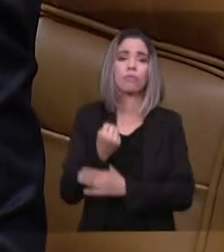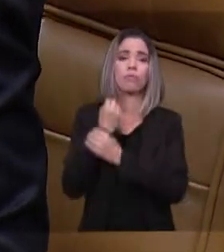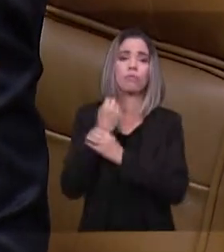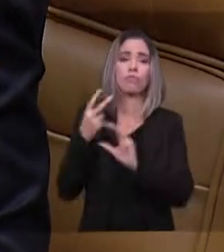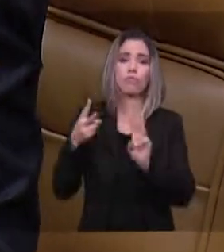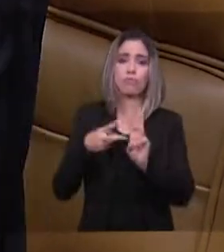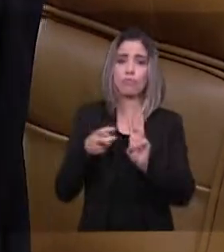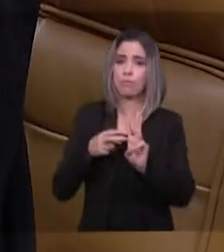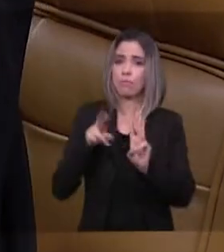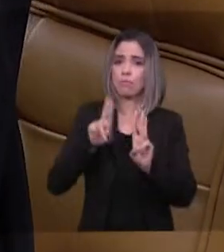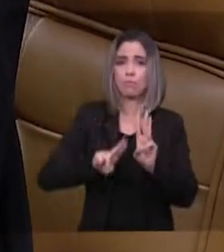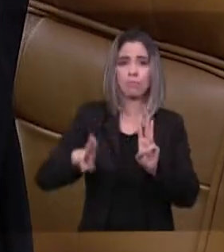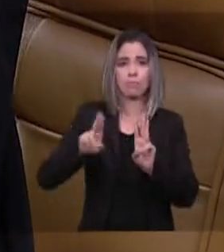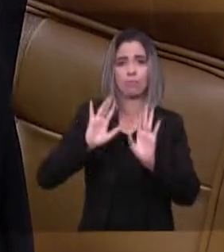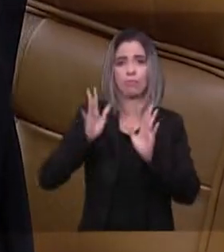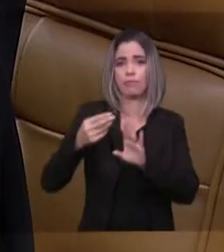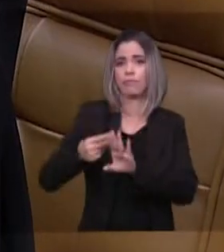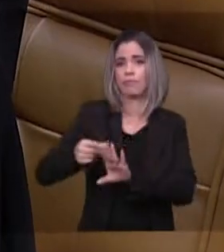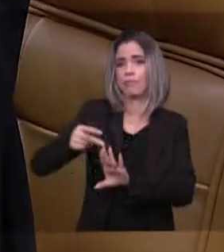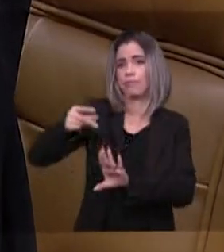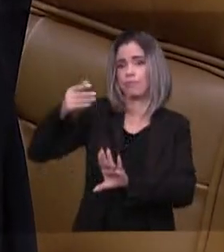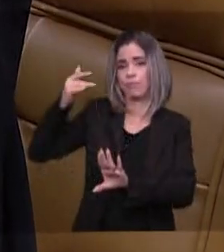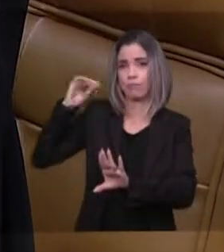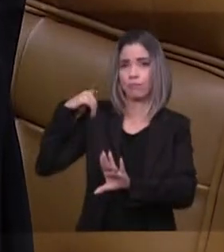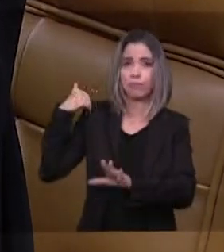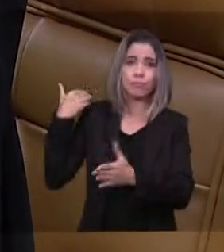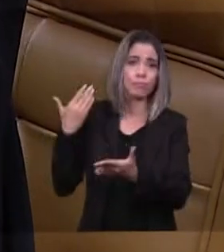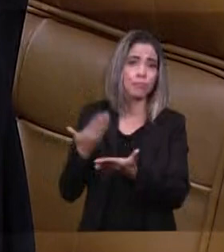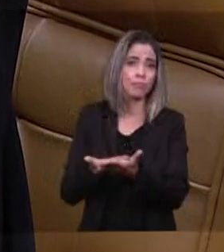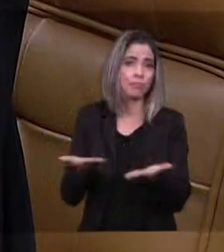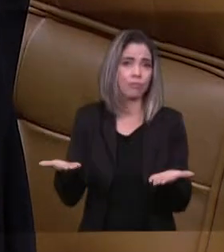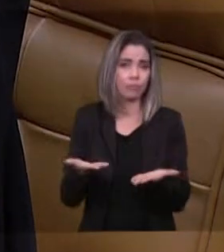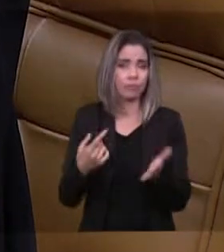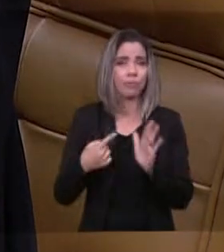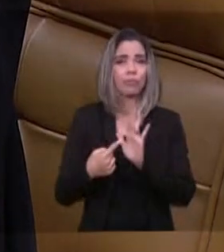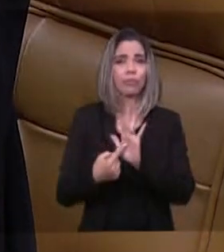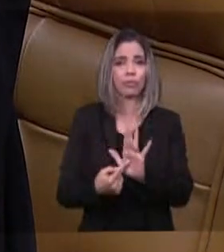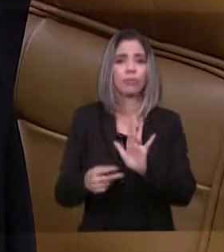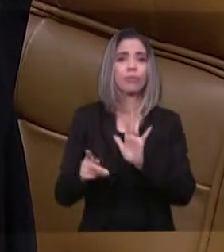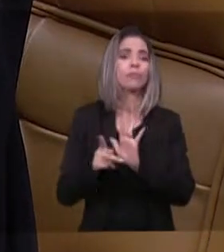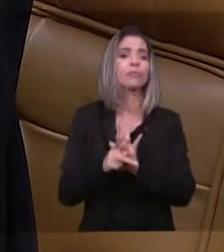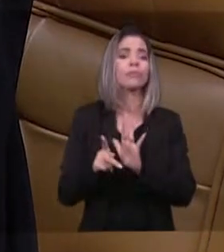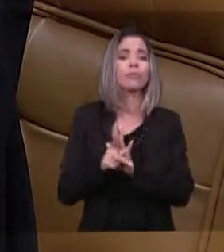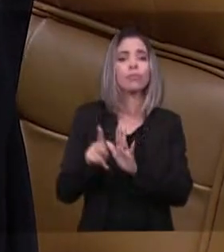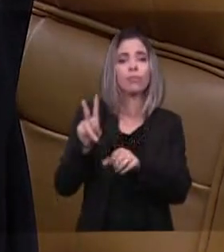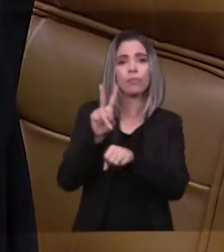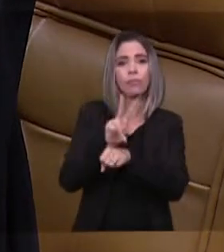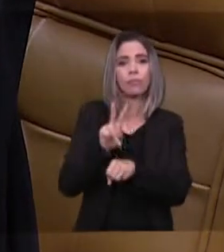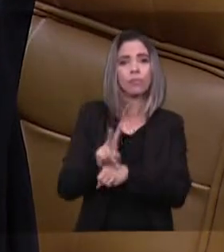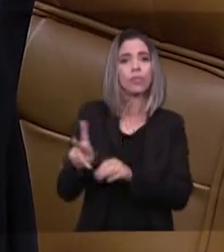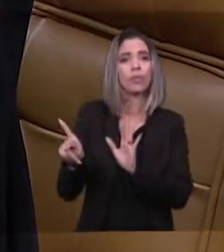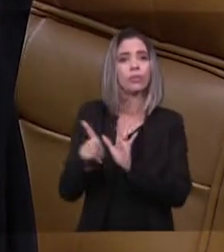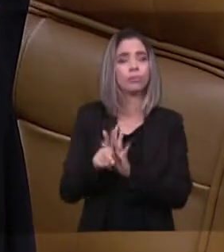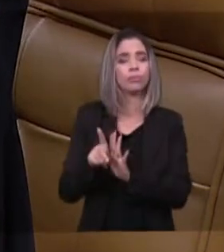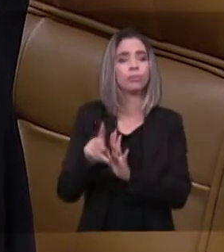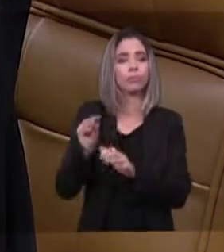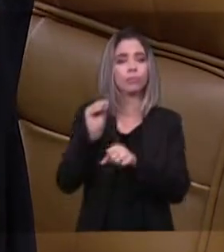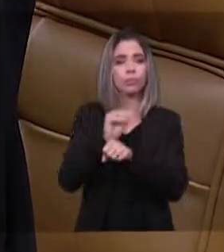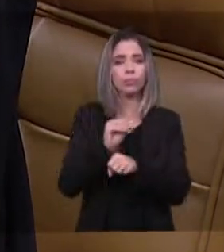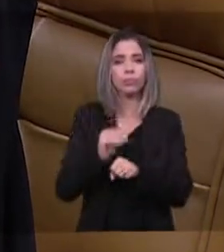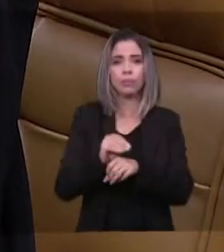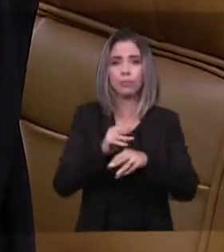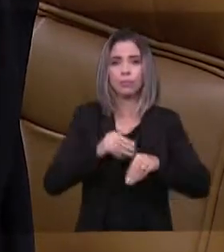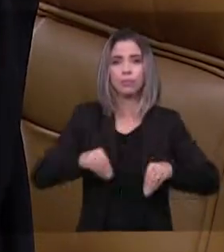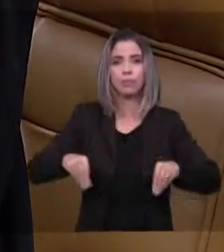que ocupam de modo tradicional, o que representa um notório avanço na tutela constitucional em relação à posse de terras